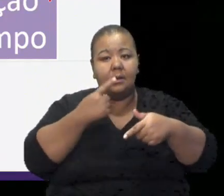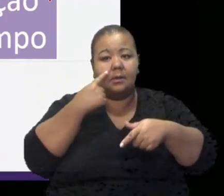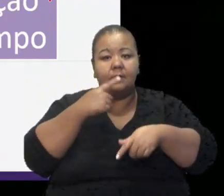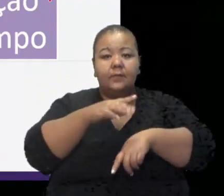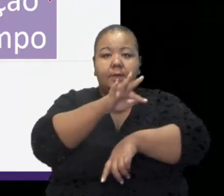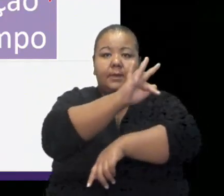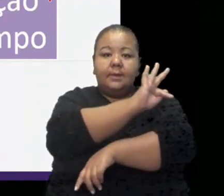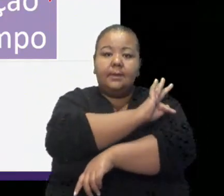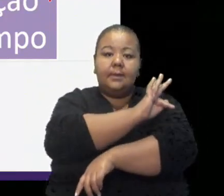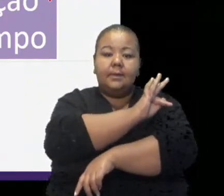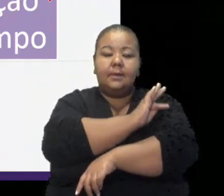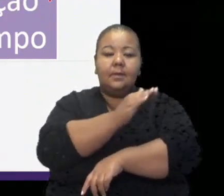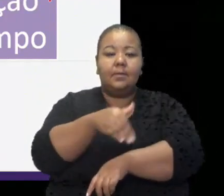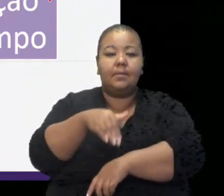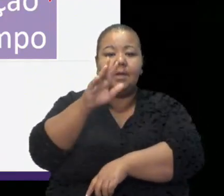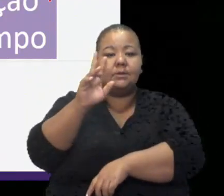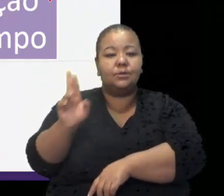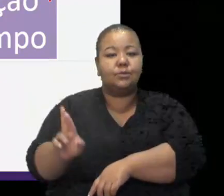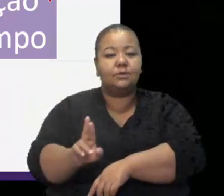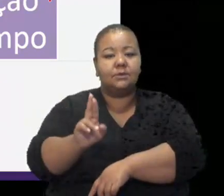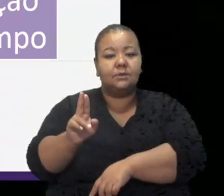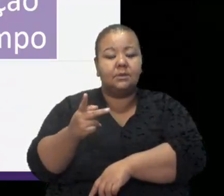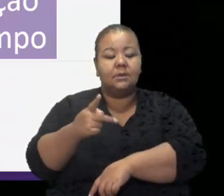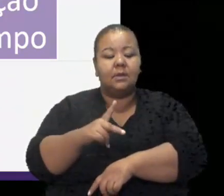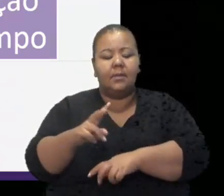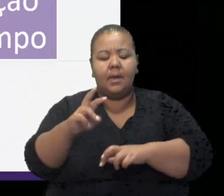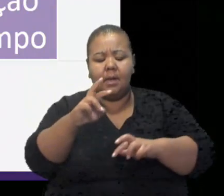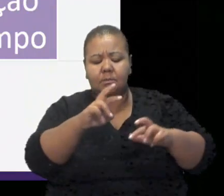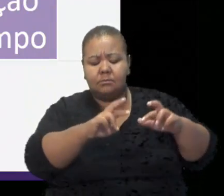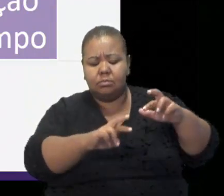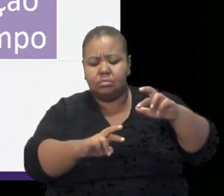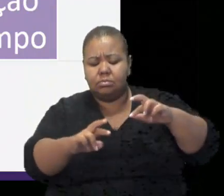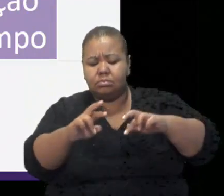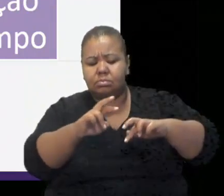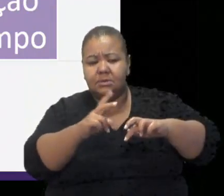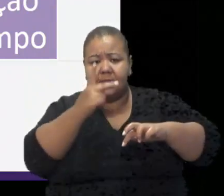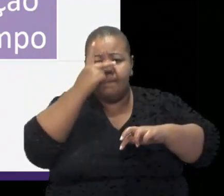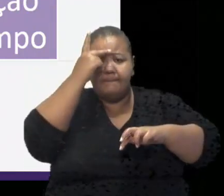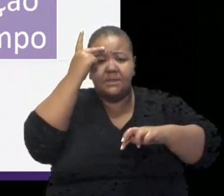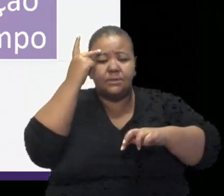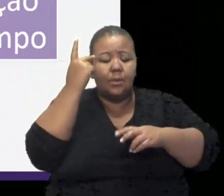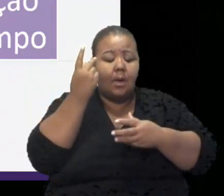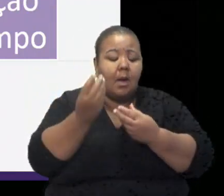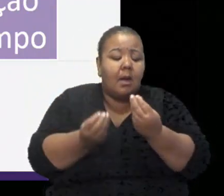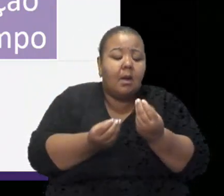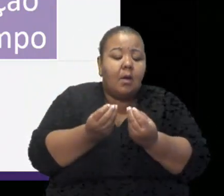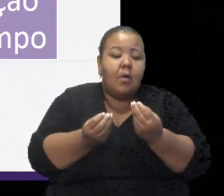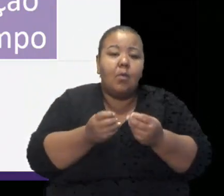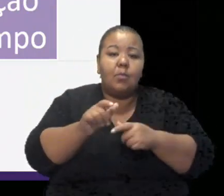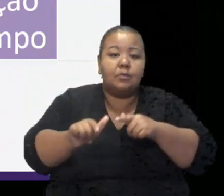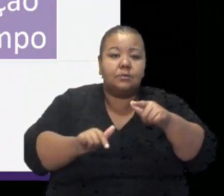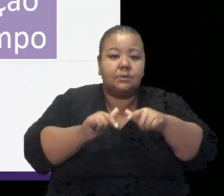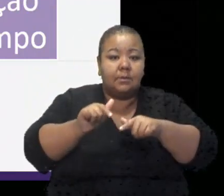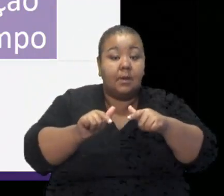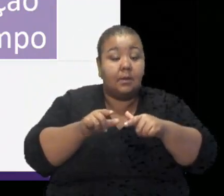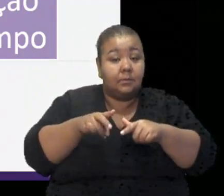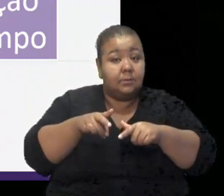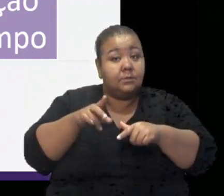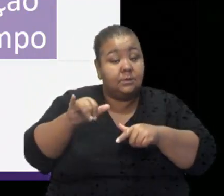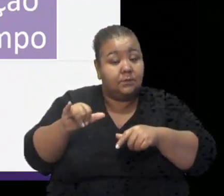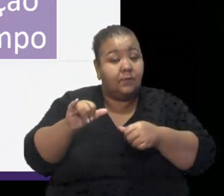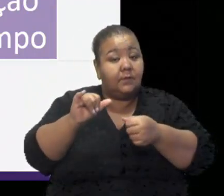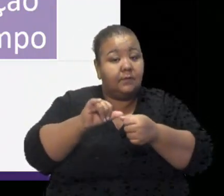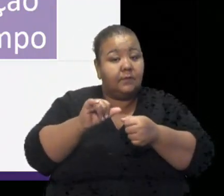mais utilizadas para se examinar o trabalho da pessoa dentro do cargo dela. E que isso vai levar simultaneamente, de